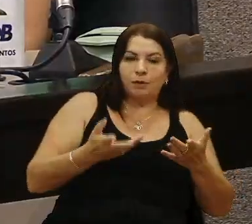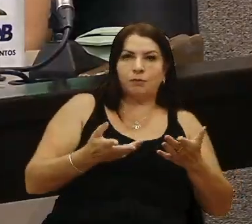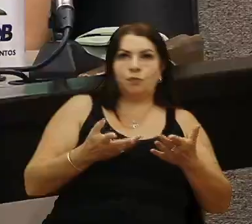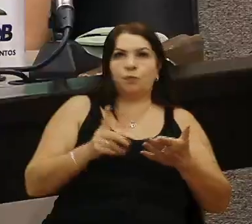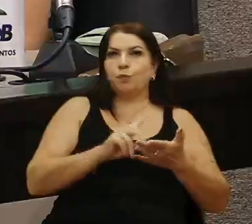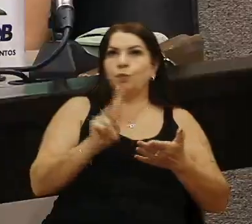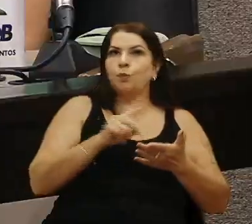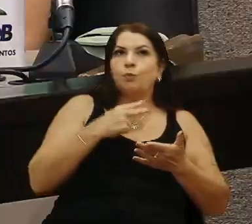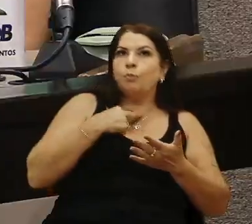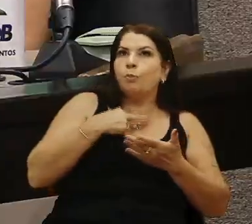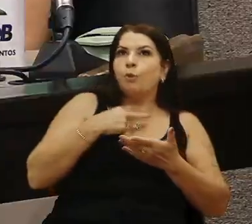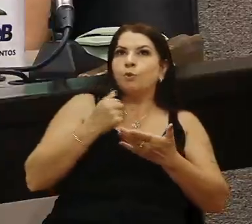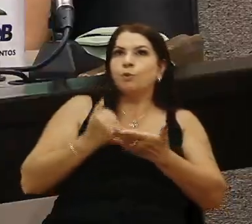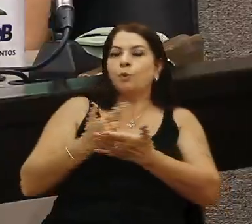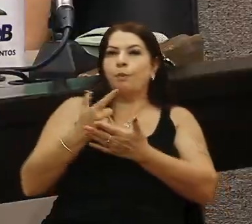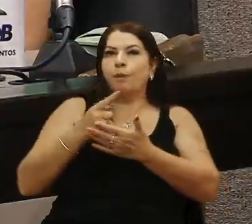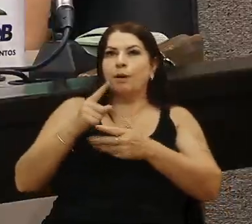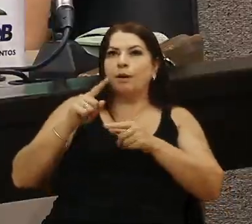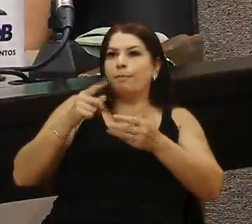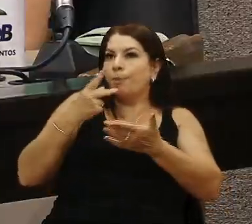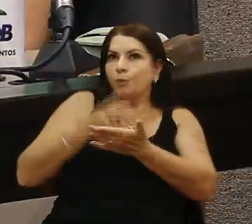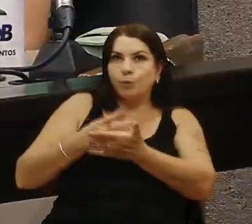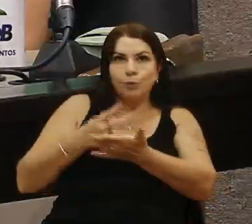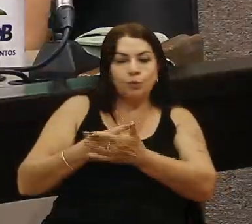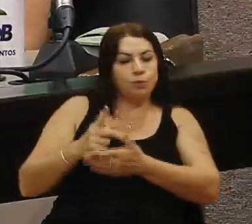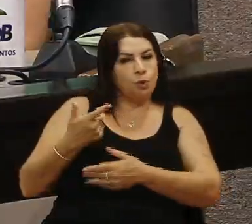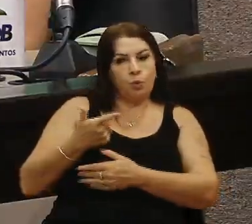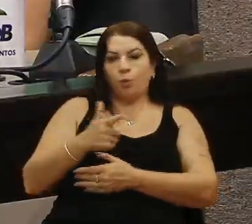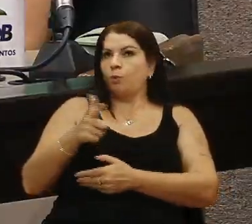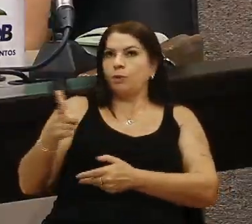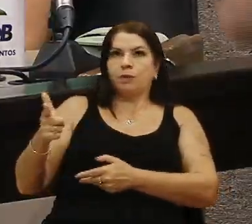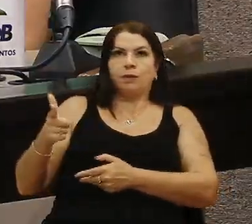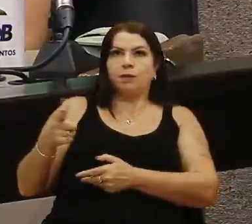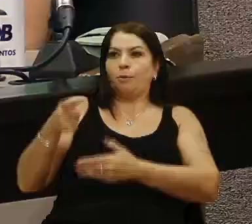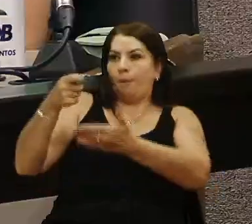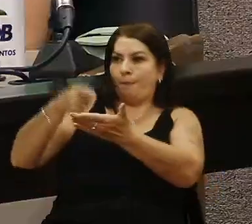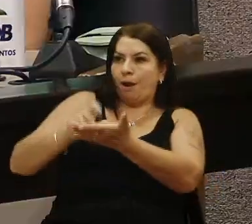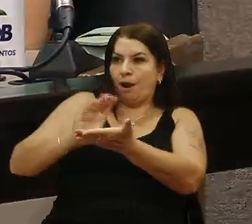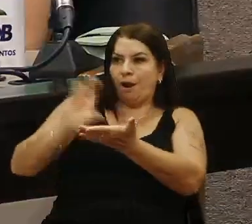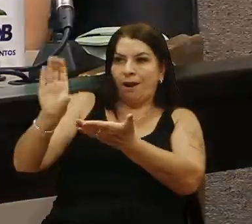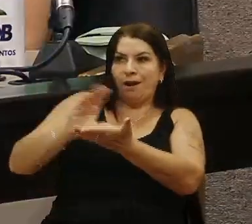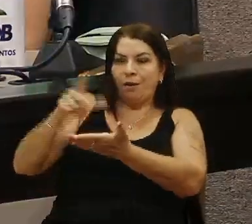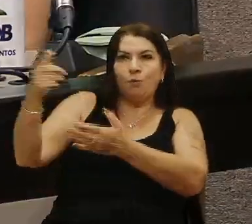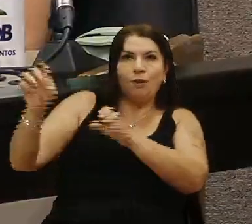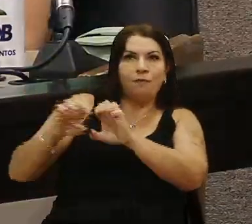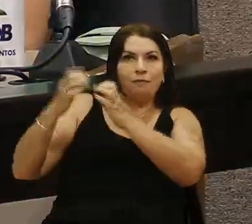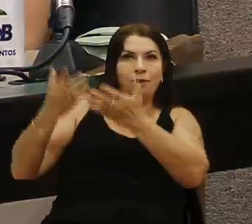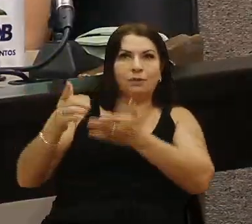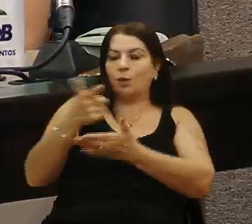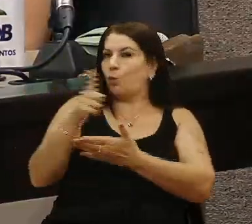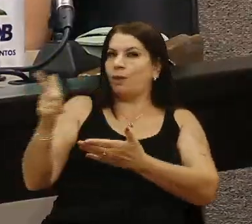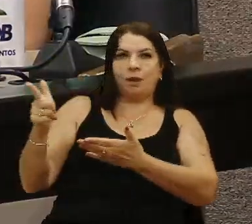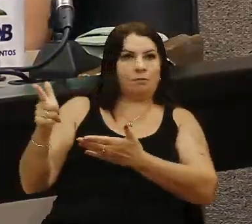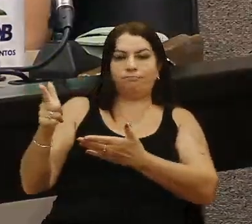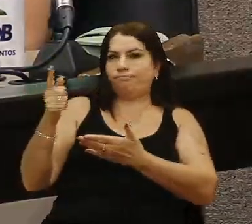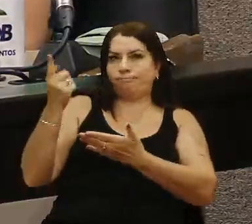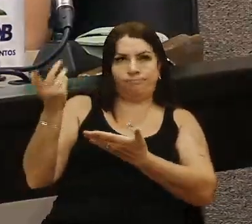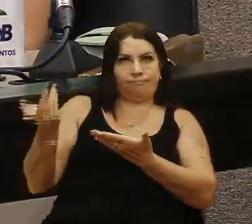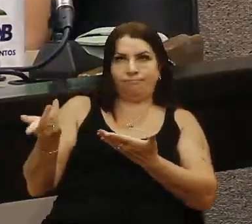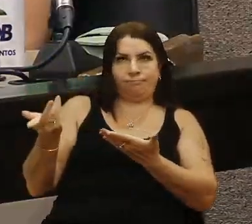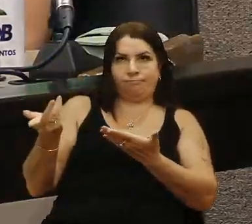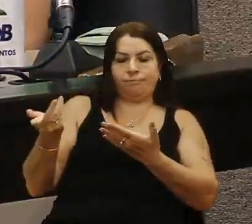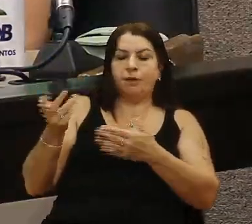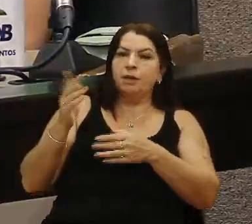eu não posso comprar mercadoria, eu não tenho como patrocinar um evento. Não existe essa lógica, por